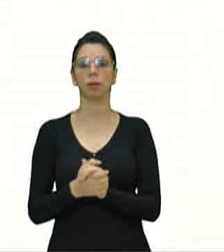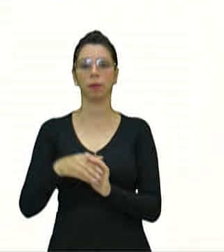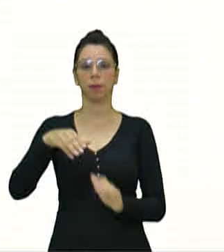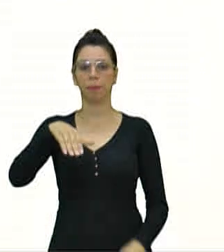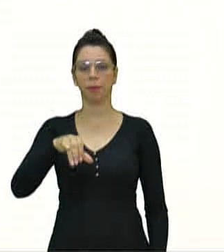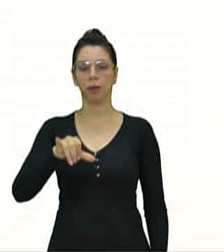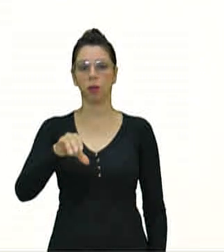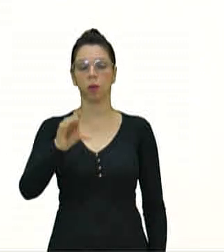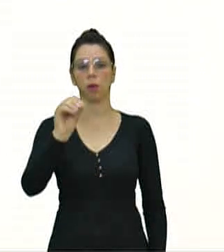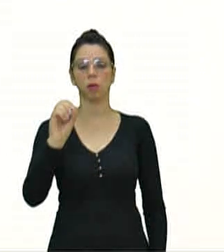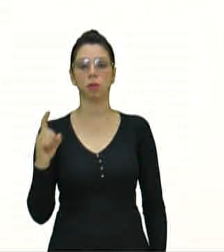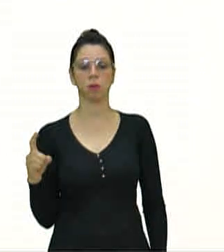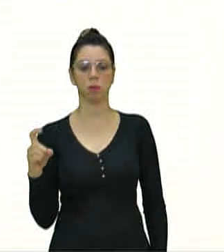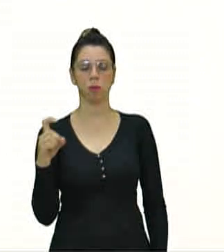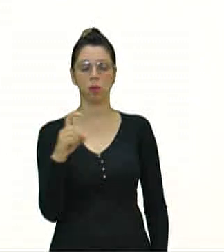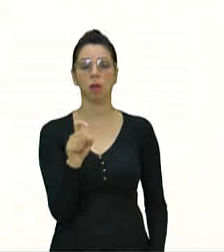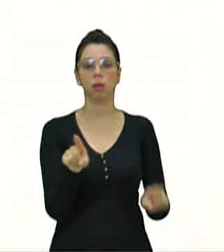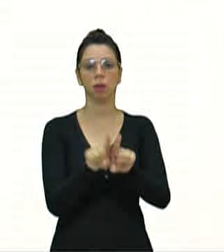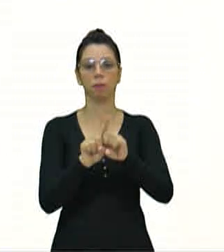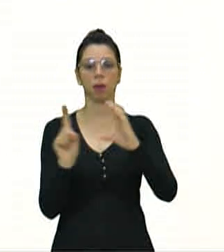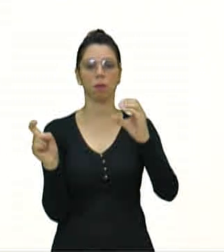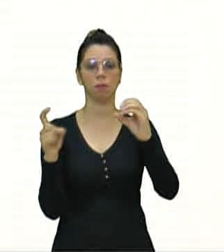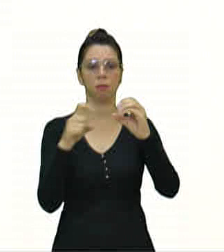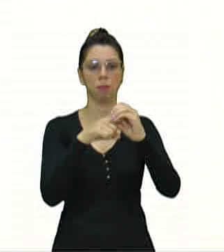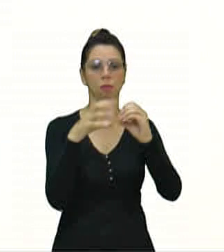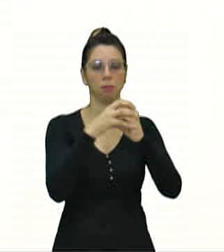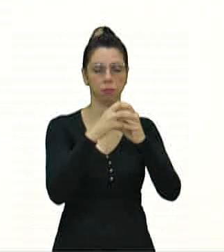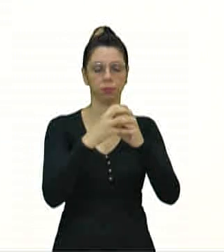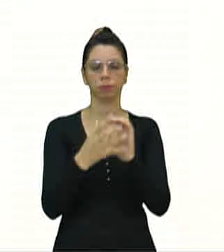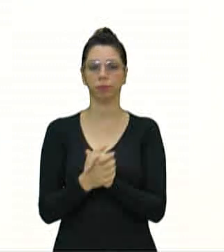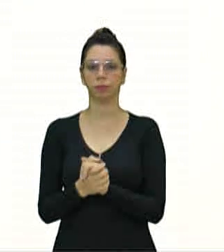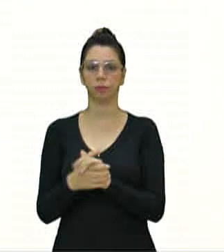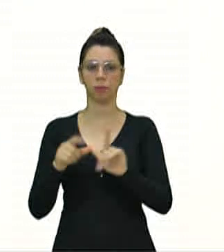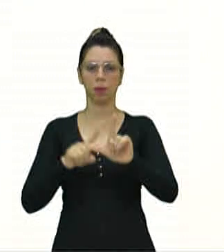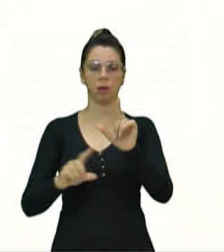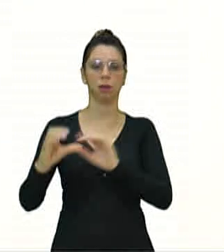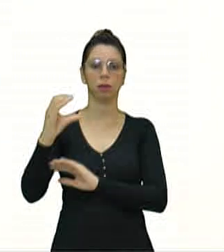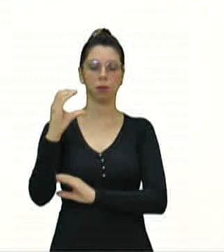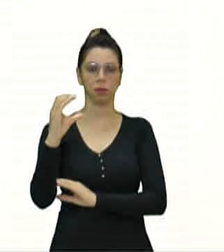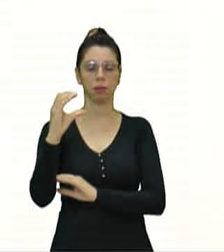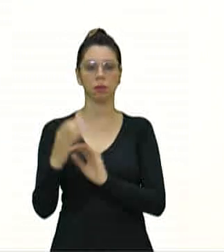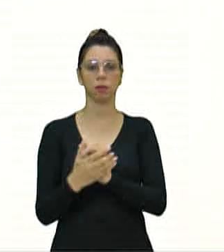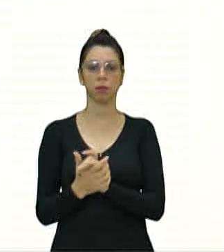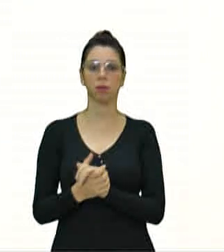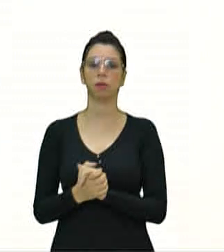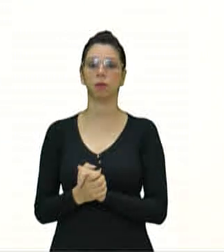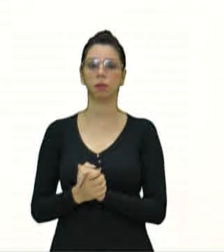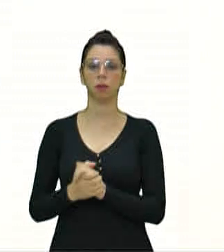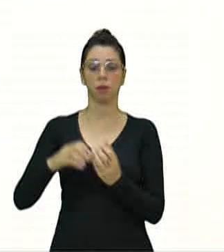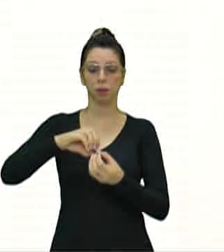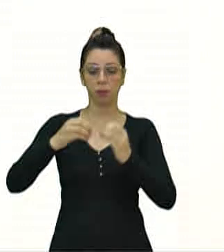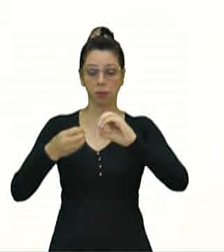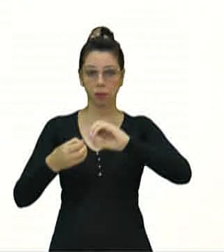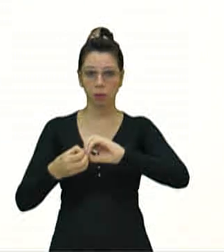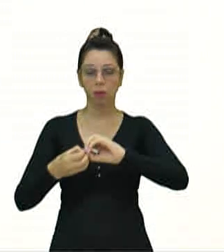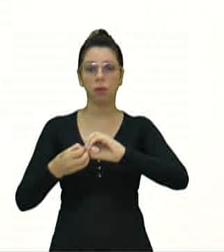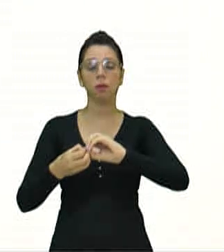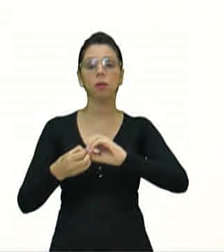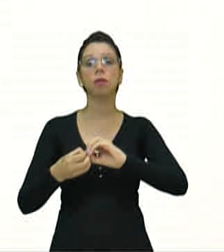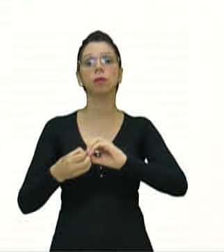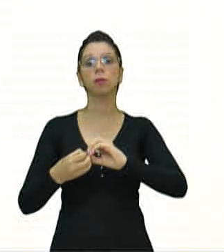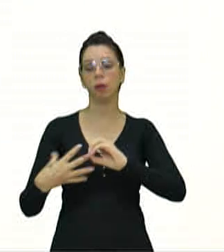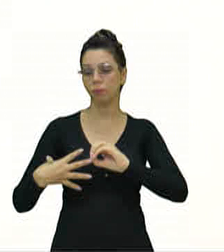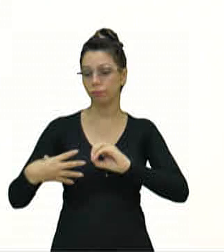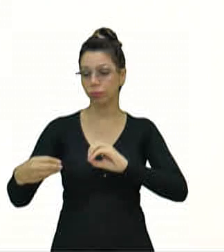formação de gametas e fecundação. Letra C. A reprodução sexuada, exceto quando ocorrem mutações, produz